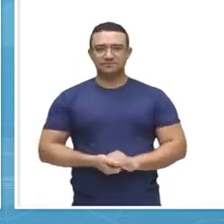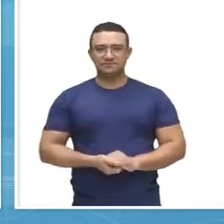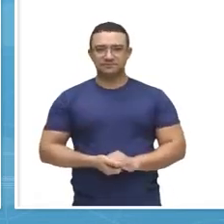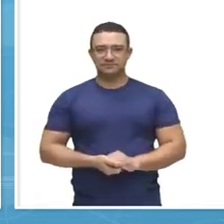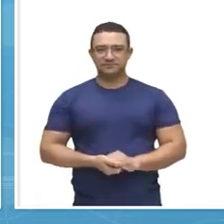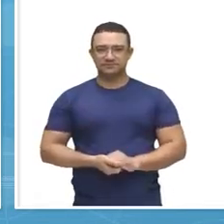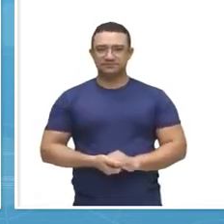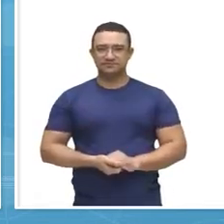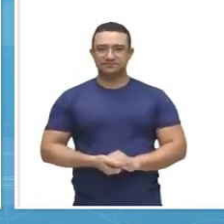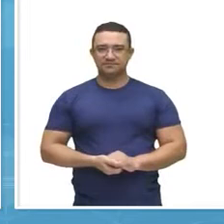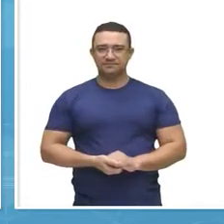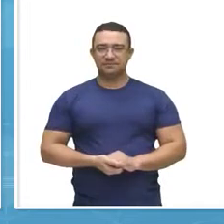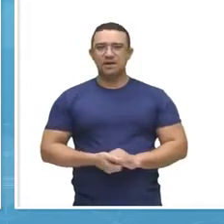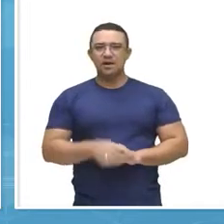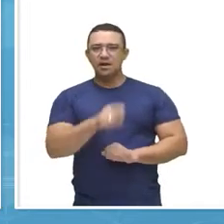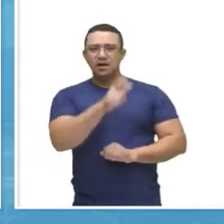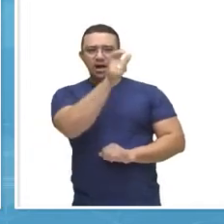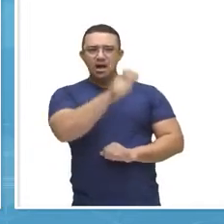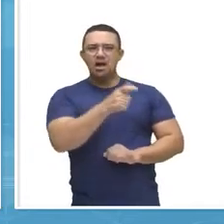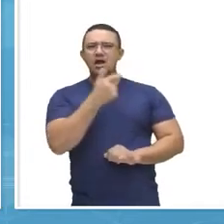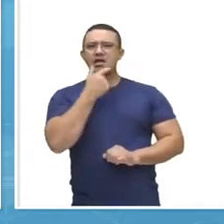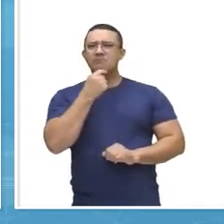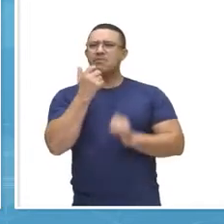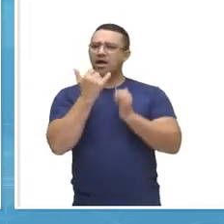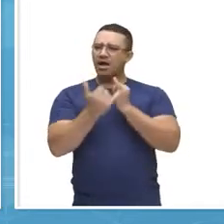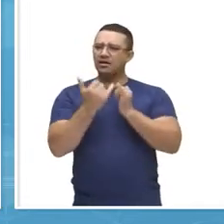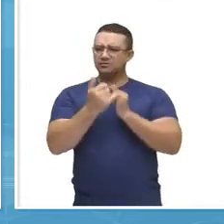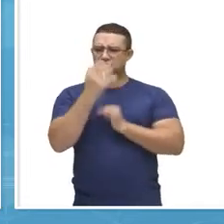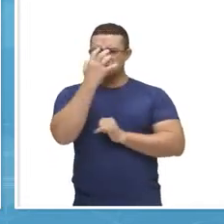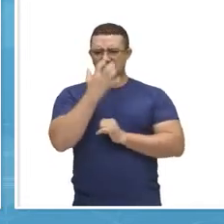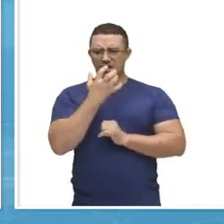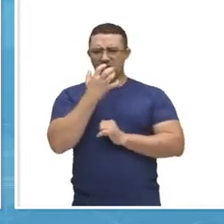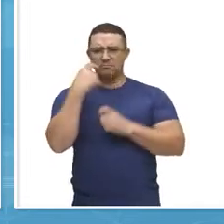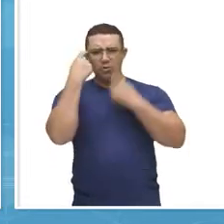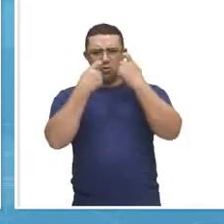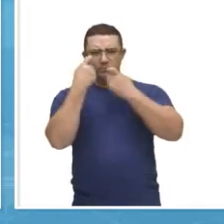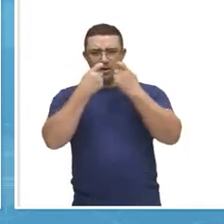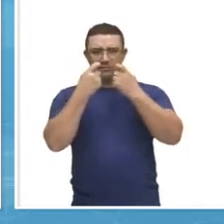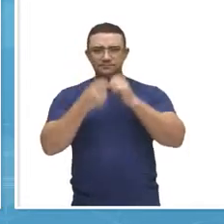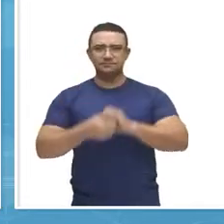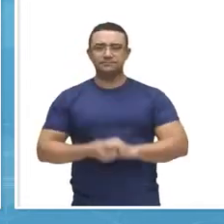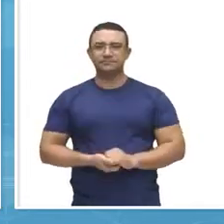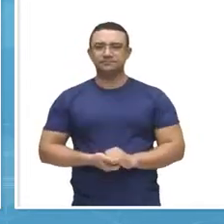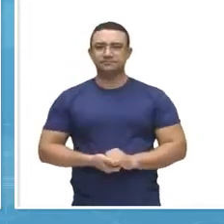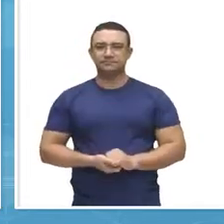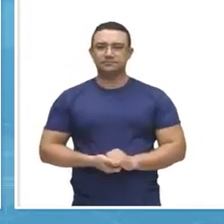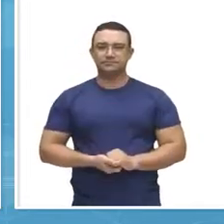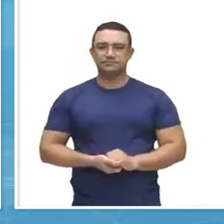looks upset. Ele parece zangado, preocupado, enfim, aí depende do contexto, tá certo?